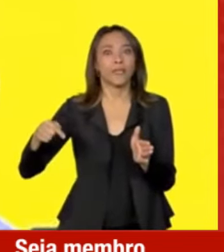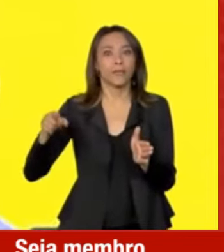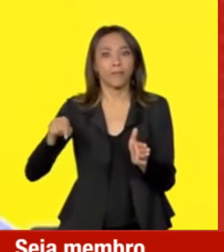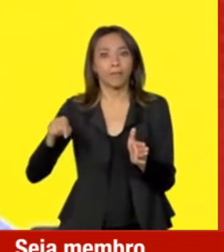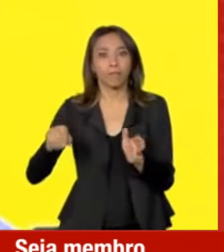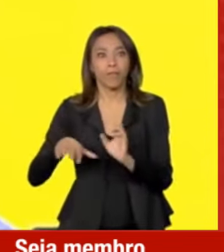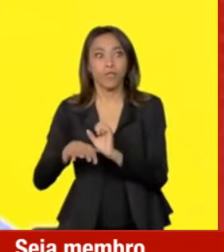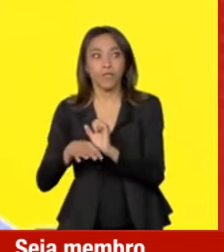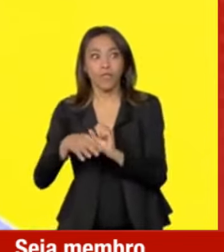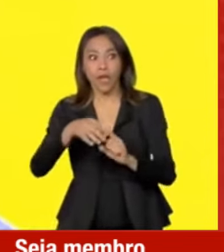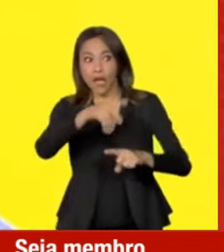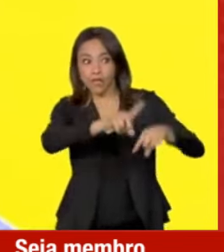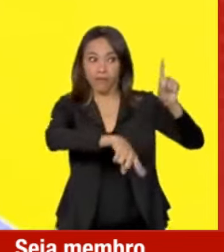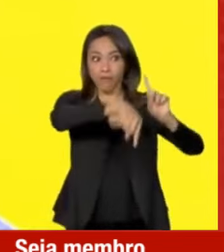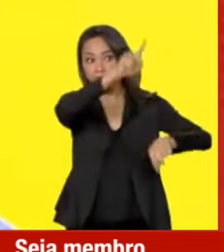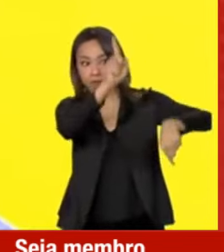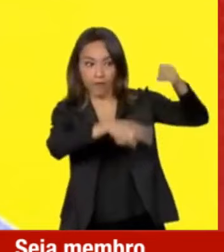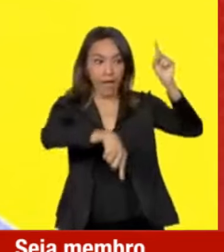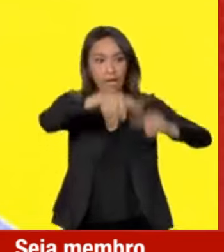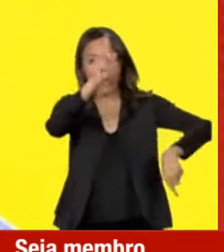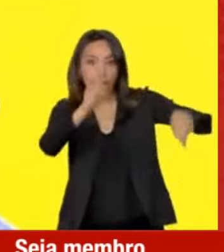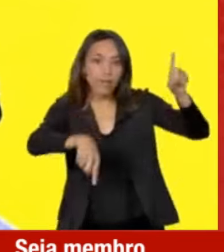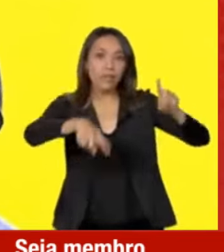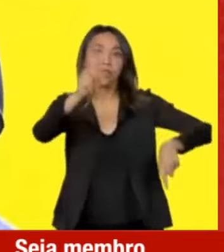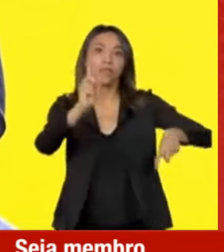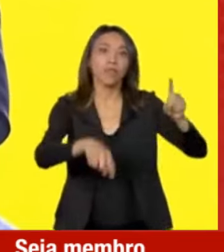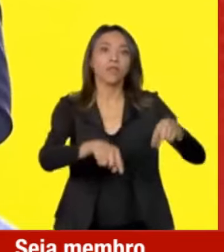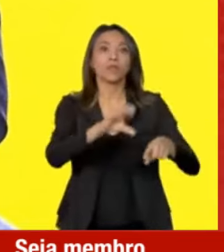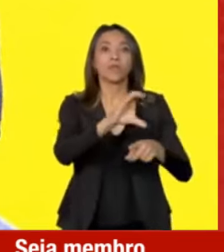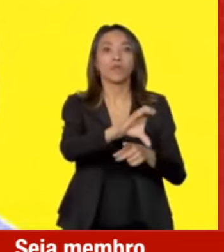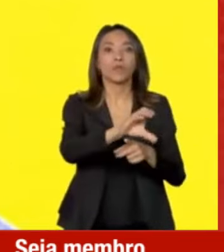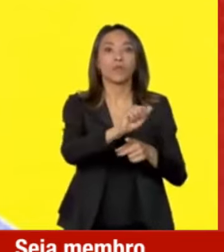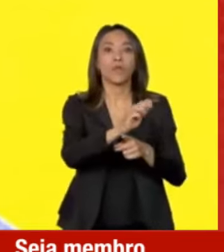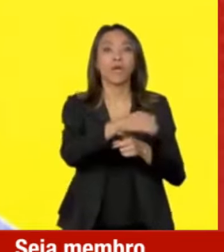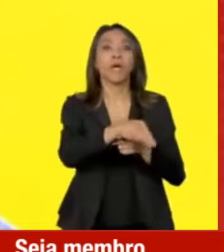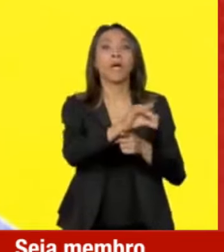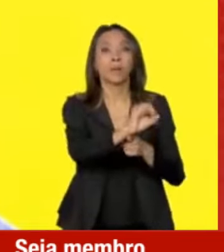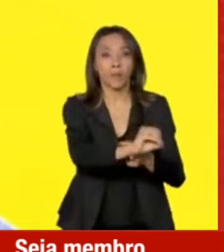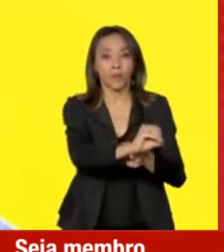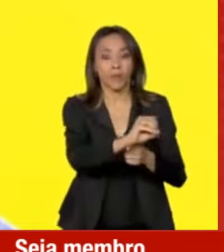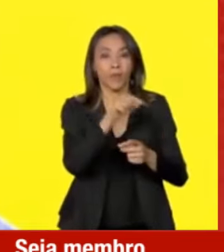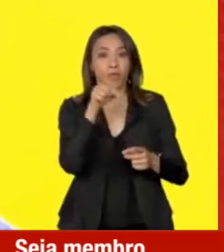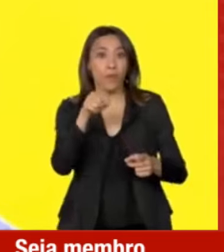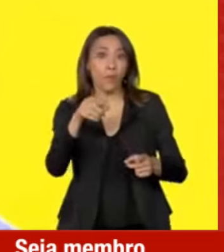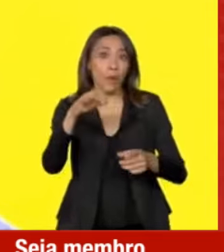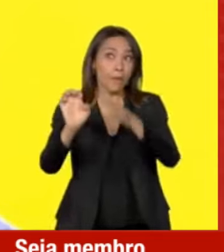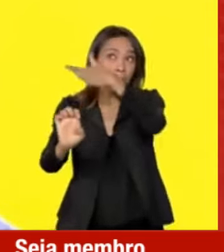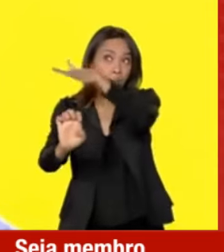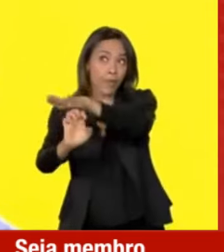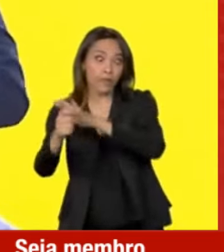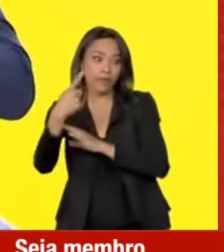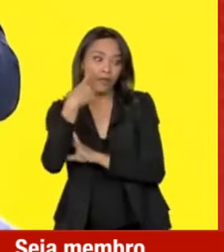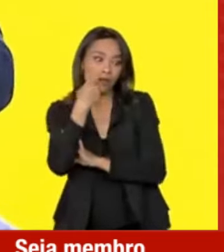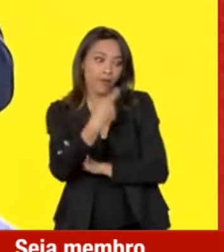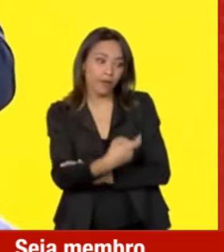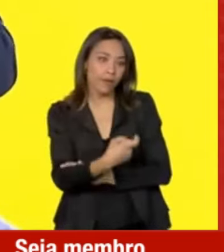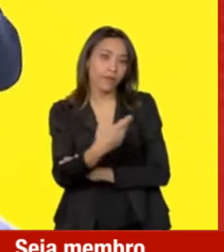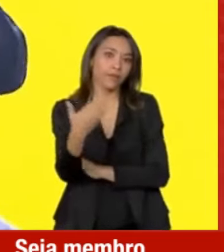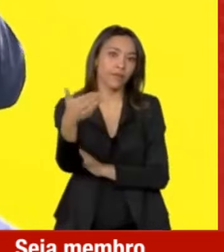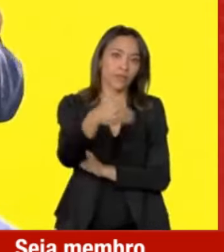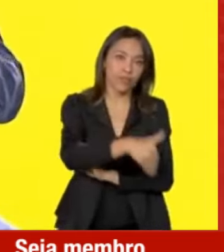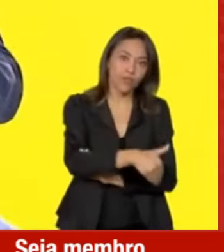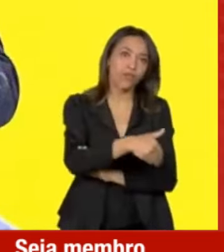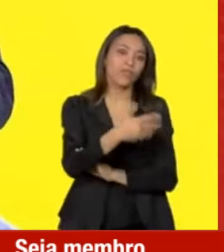do câmbio e faz com que o investidor que queira investir no plano de transformação ecológica, e aí no